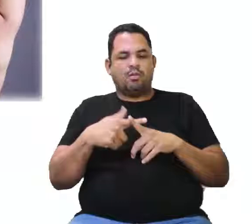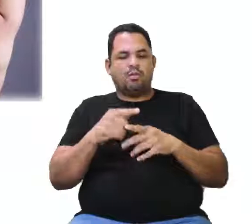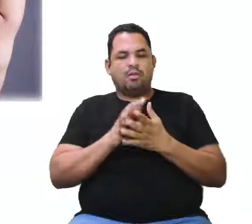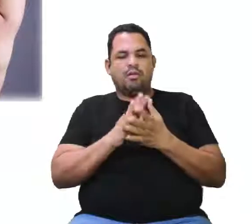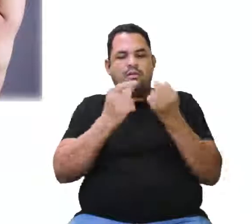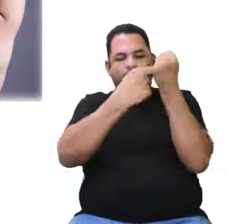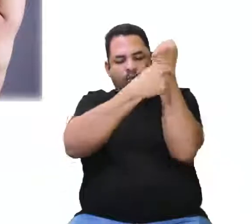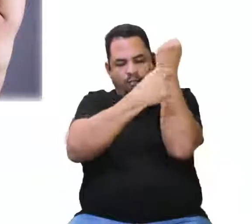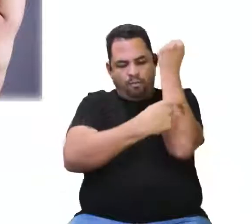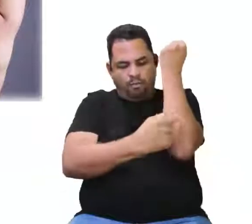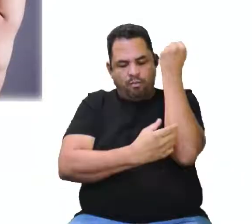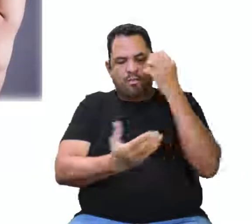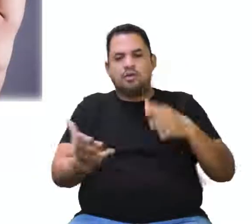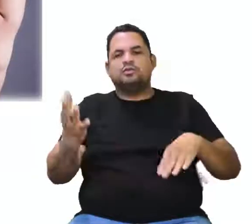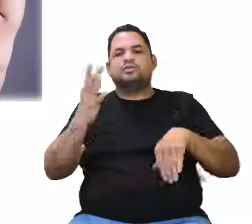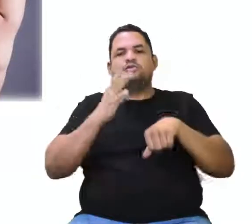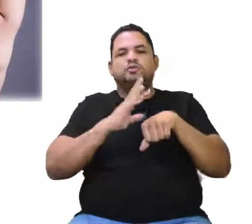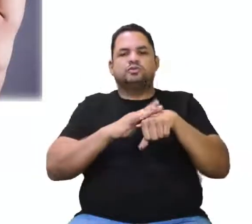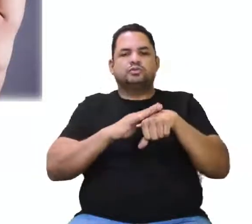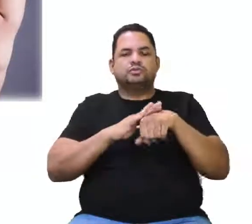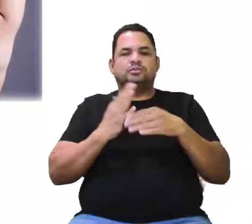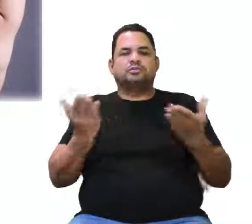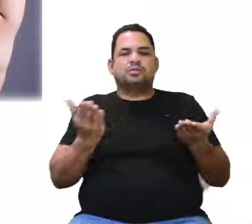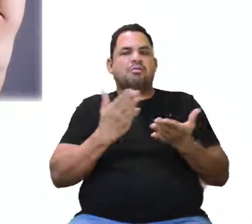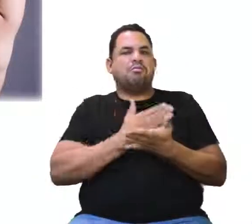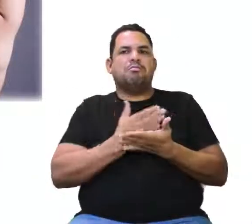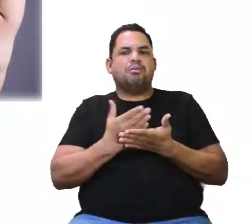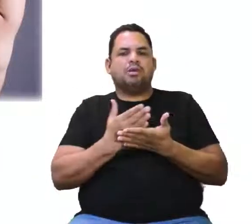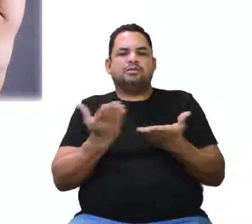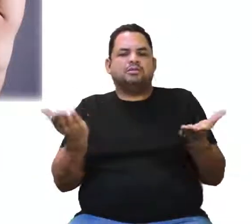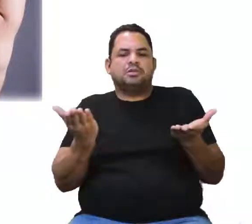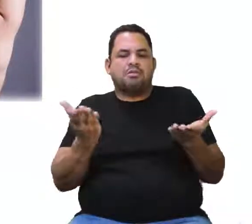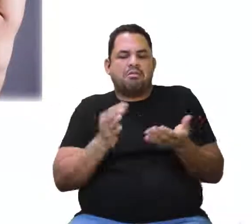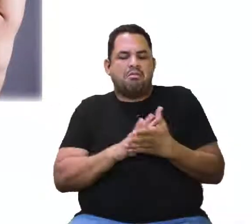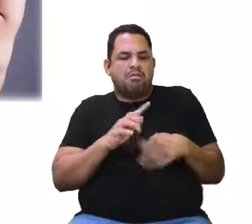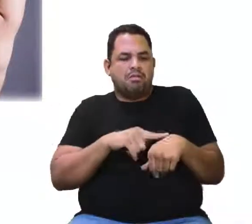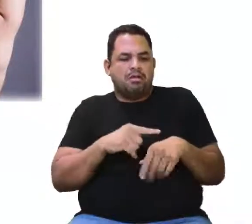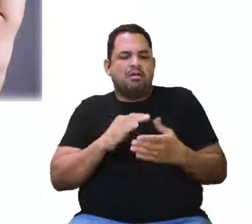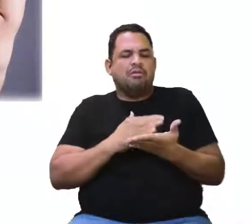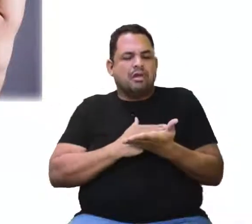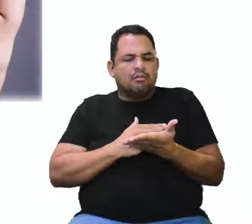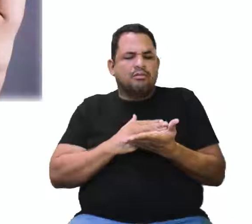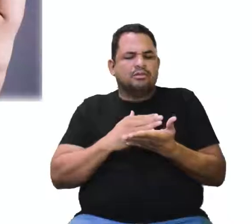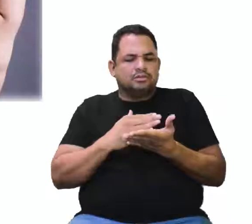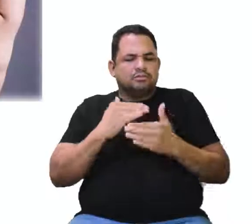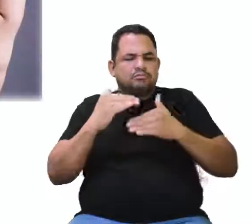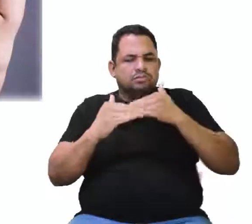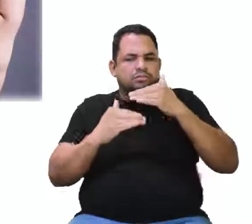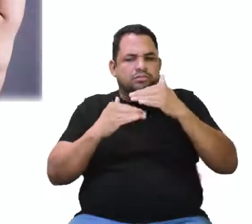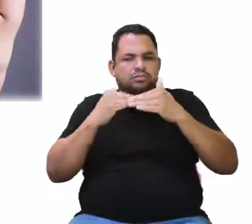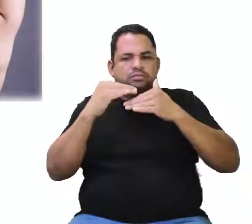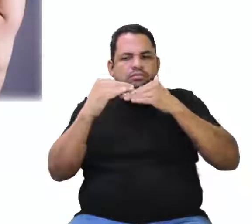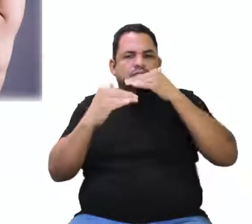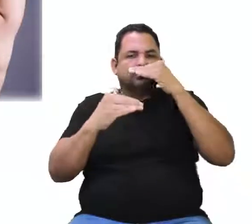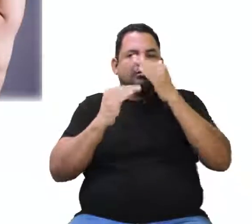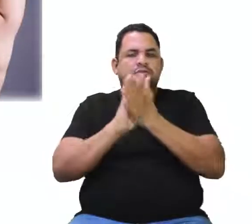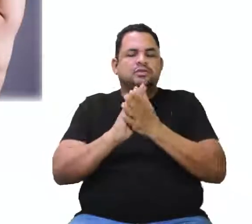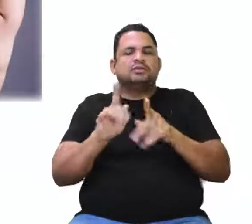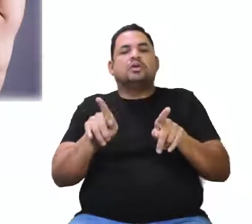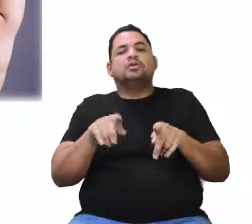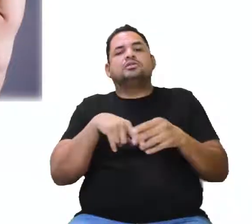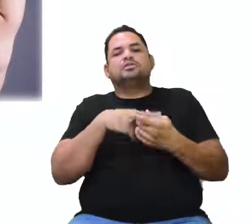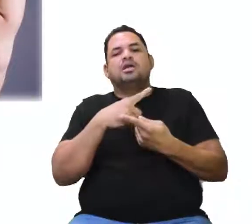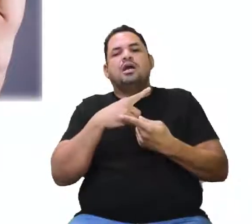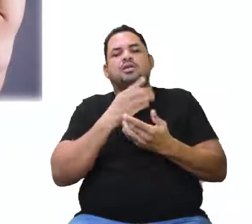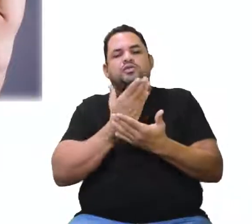coluna vertebral, as doenças associadas, elas não começam de um dia para o outro, né? Elas vão dando sinais. A gente já estudou aí sobre